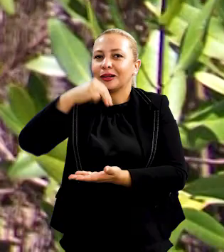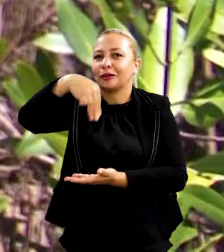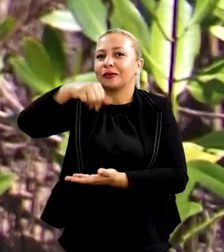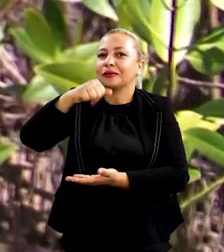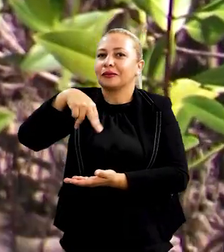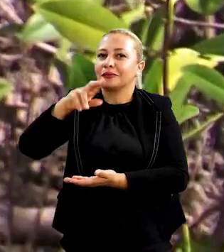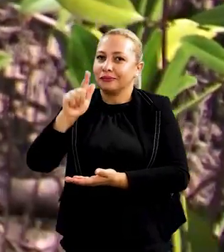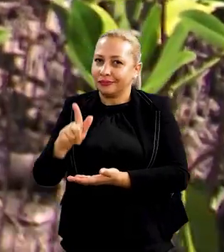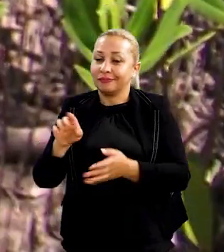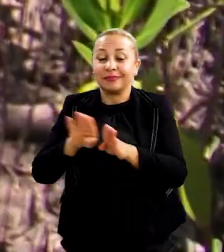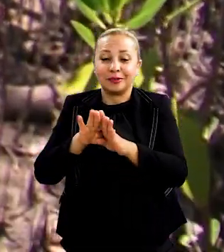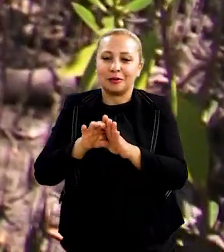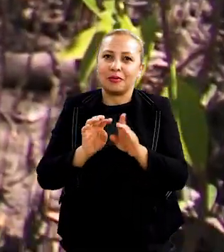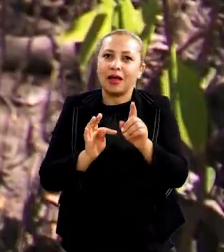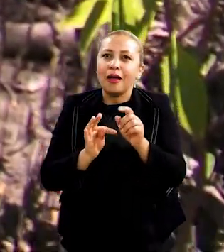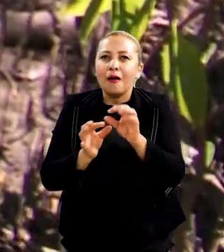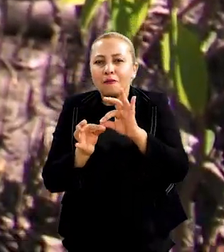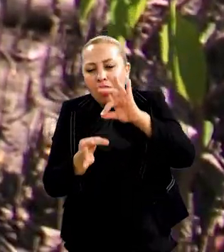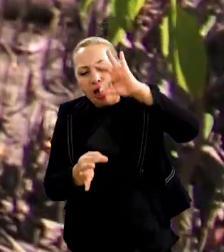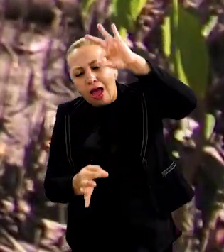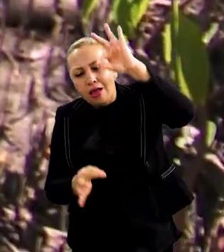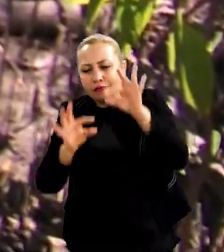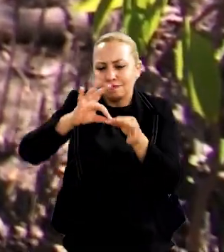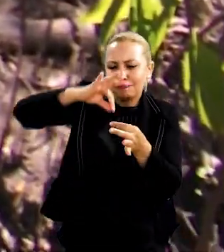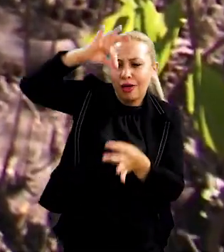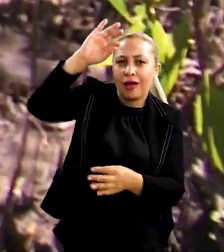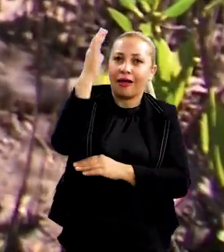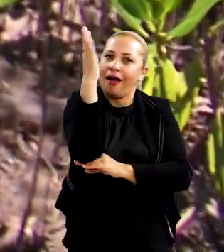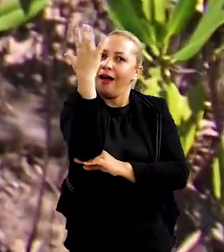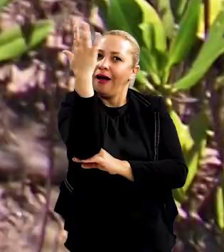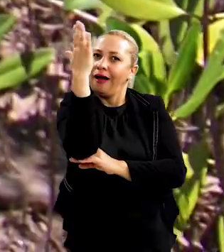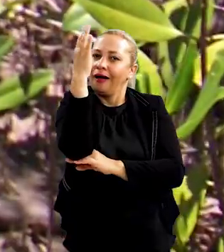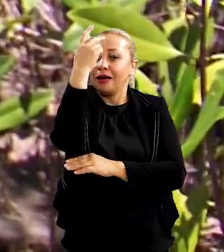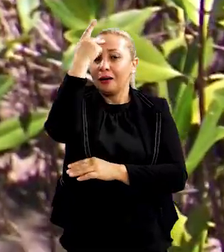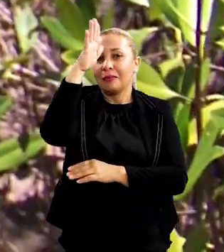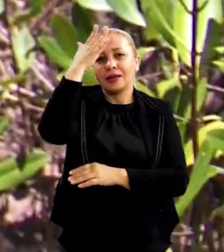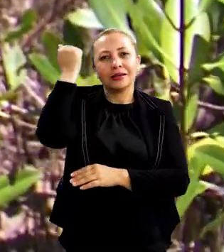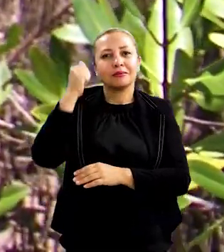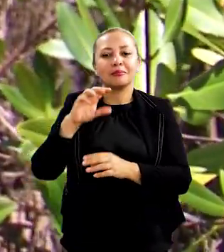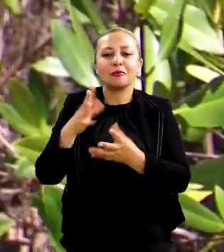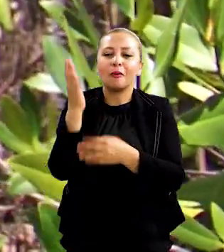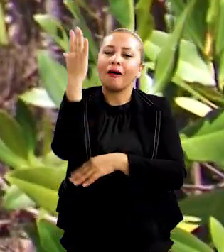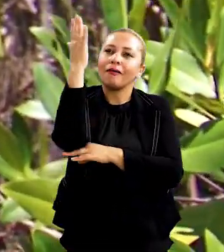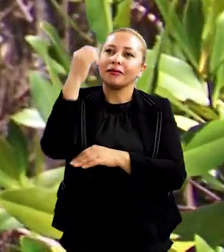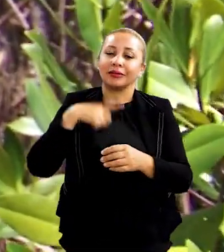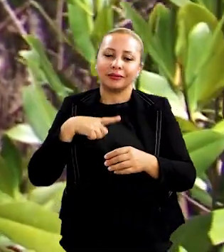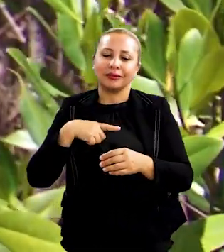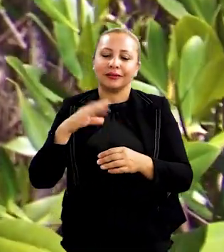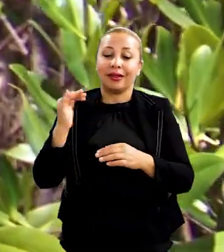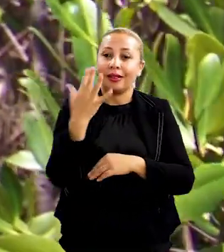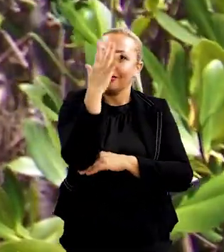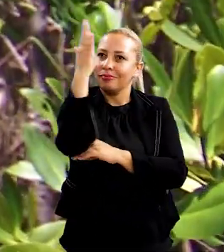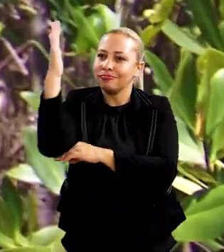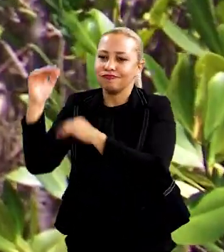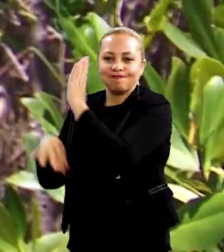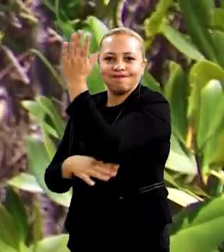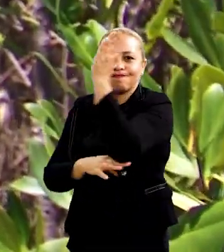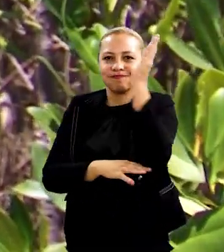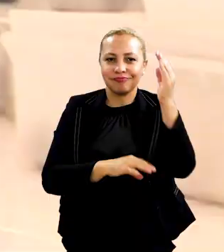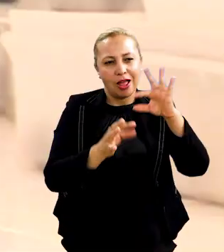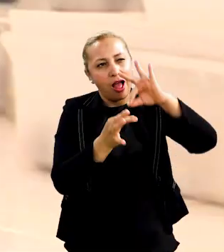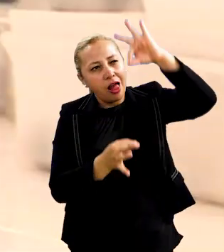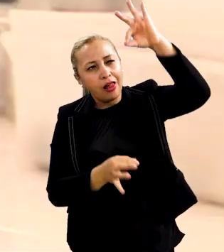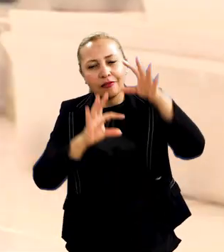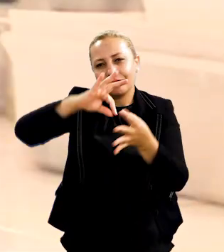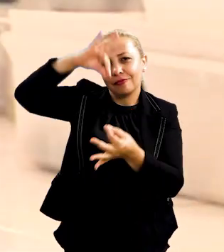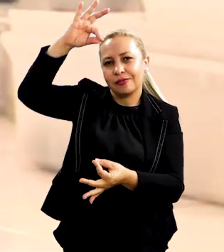E também a gente faz as medidas das árvores. Então, medindo as árvores, a gente consegue saber qual é o estoque de carbono na vegetação do manguezal.